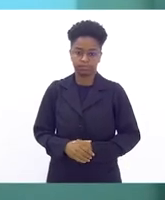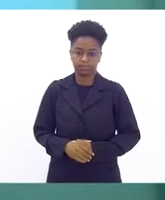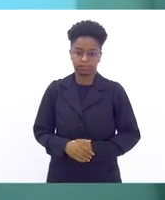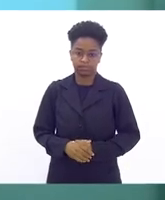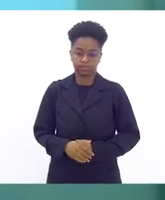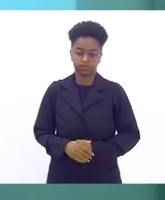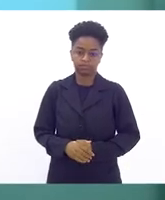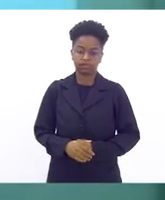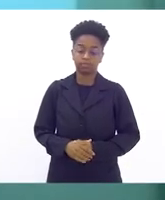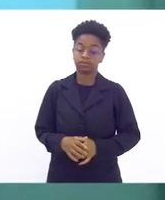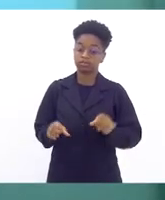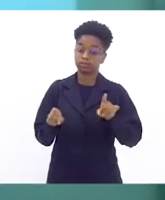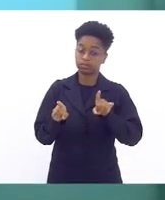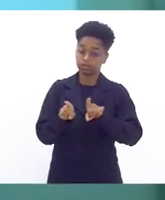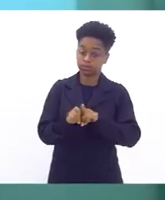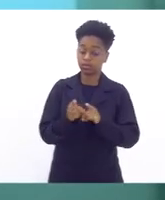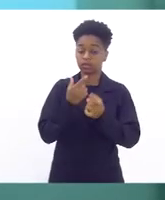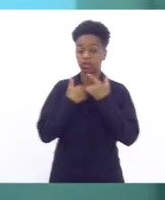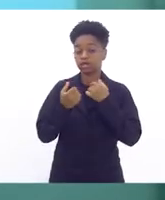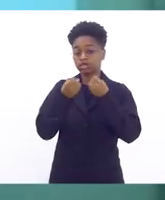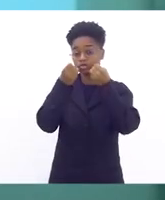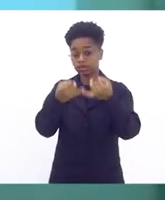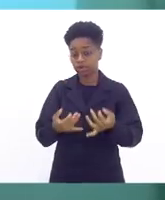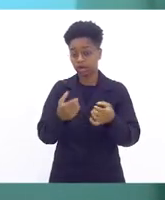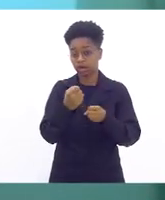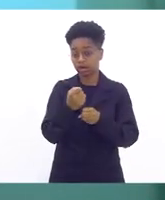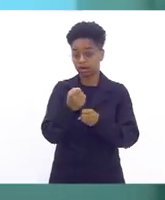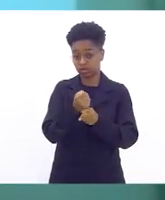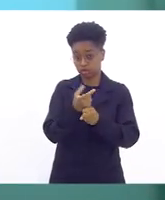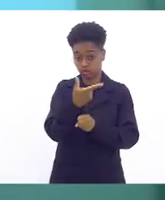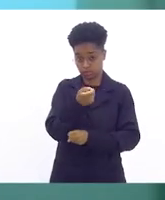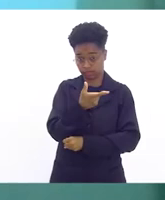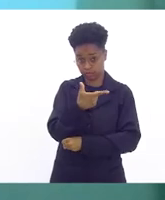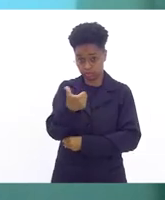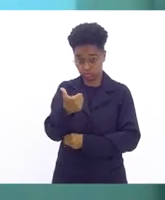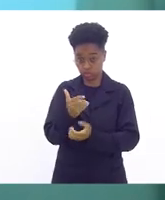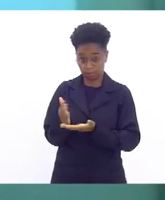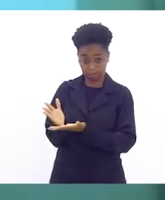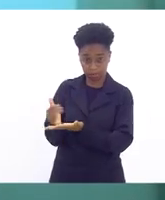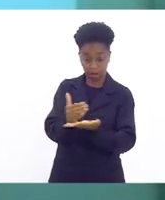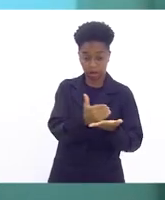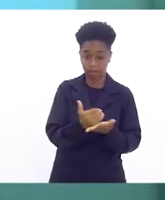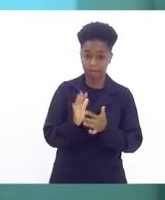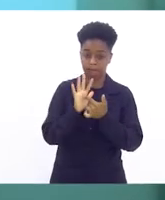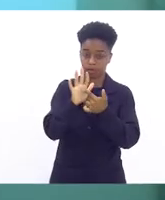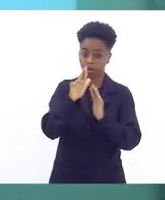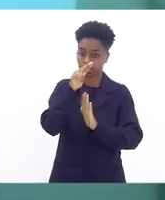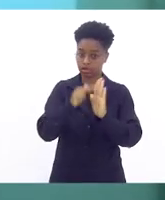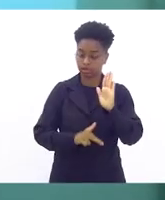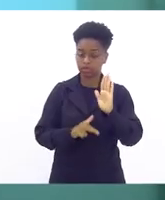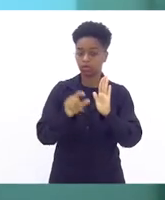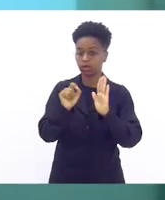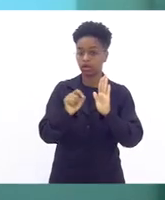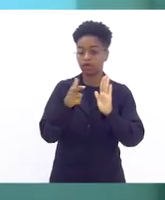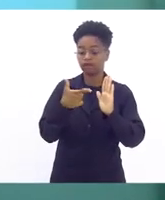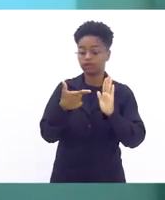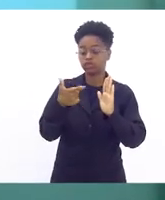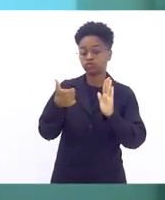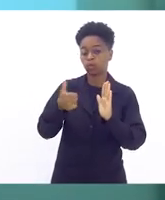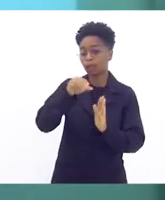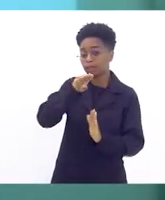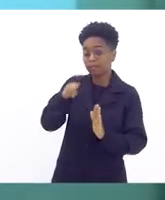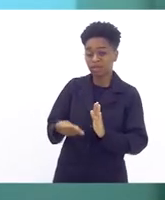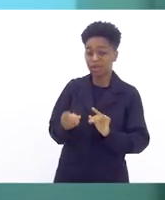gostaria de destacar que o número de 2021 nos relatórios aparecem como 21 milhões